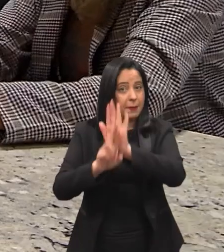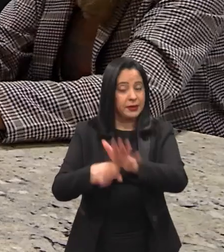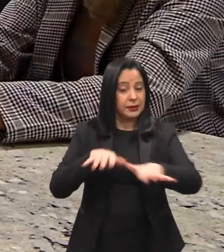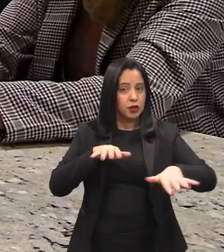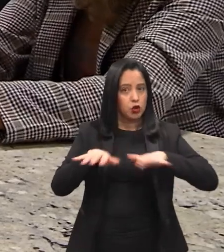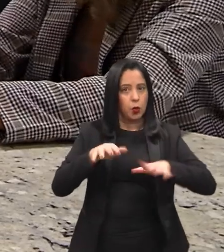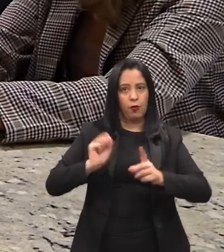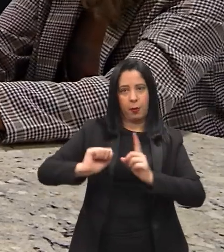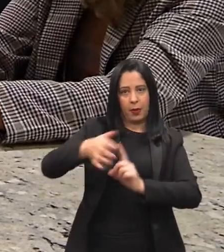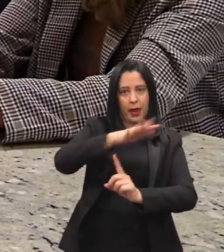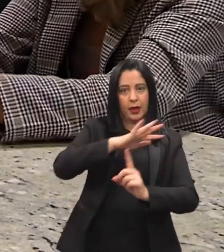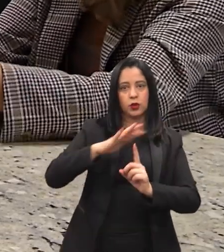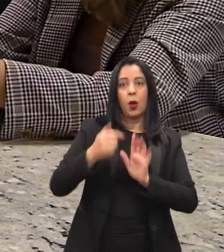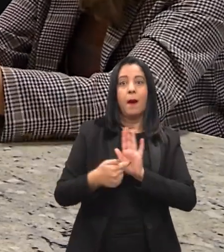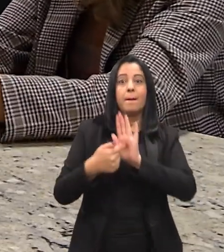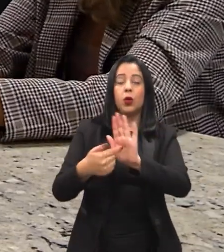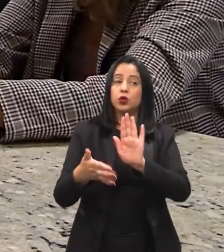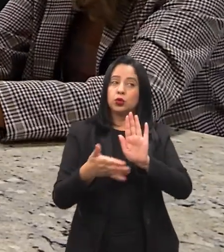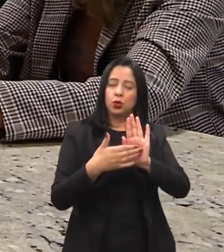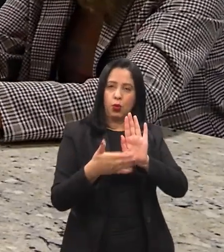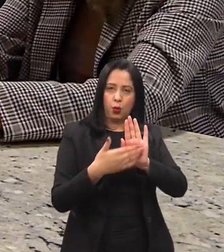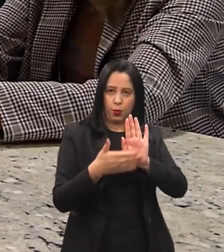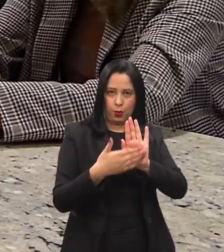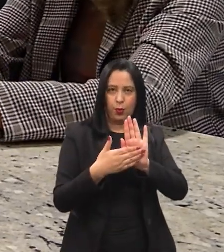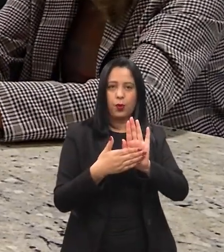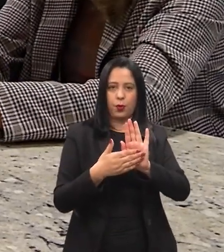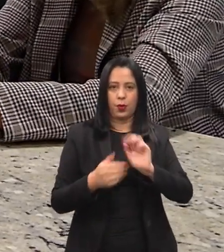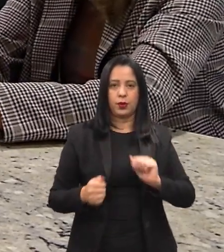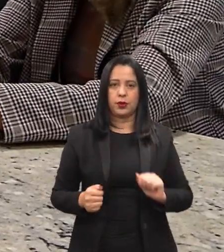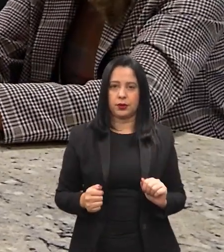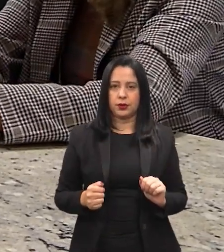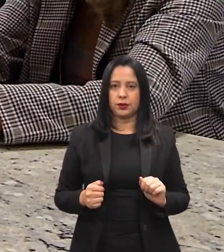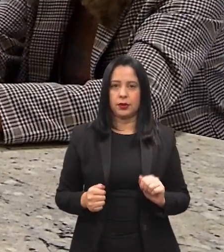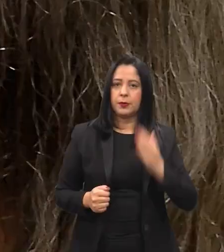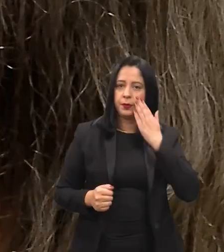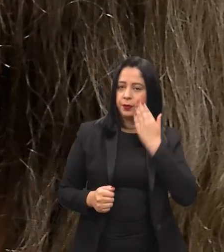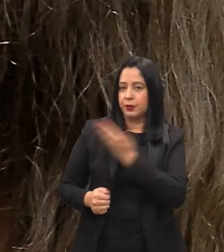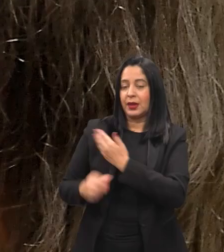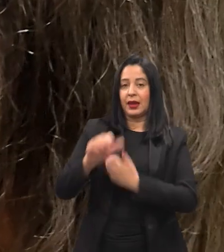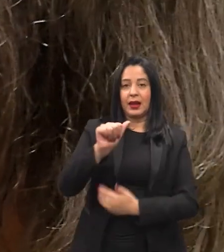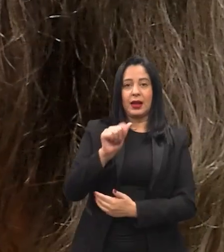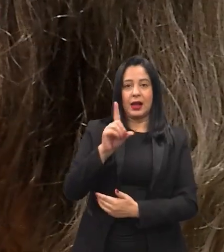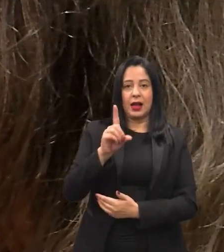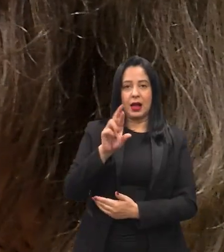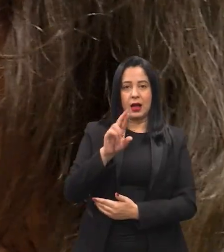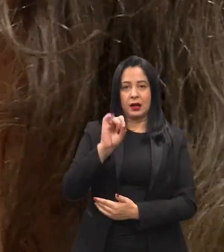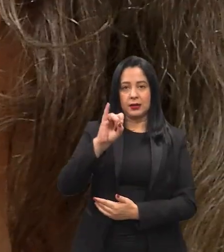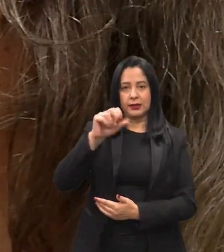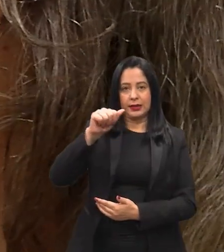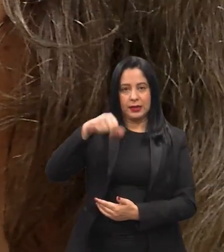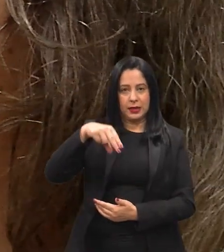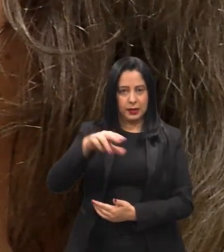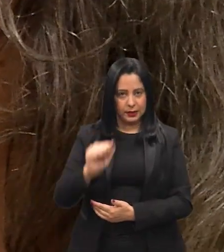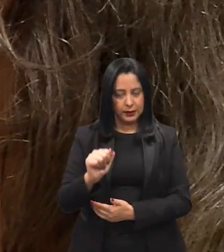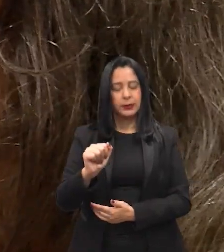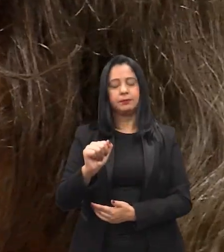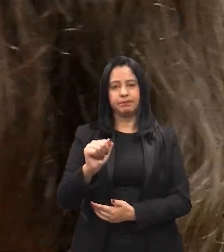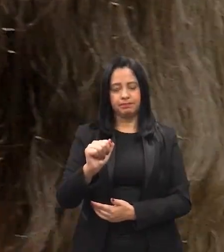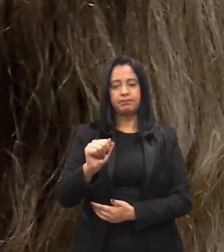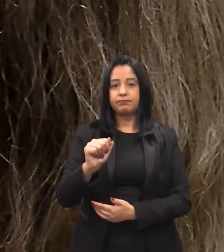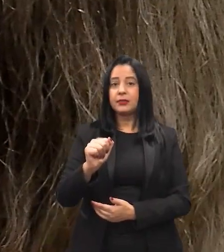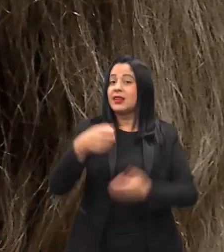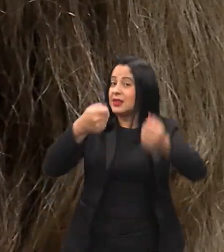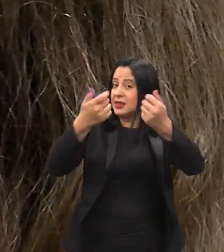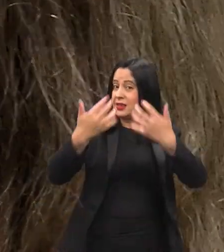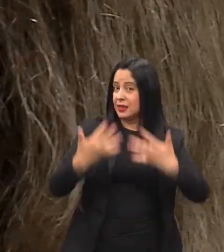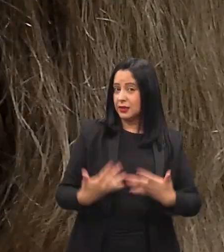ambiental apresentaram propostas elaboradas na Conferência Livre de Meio Ambiente. Adriana Rebouças, uma das